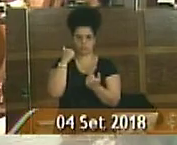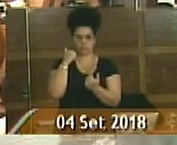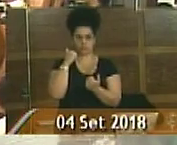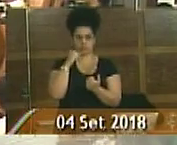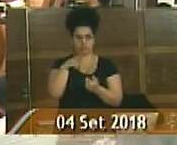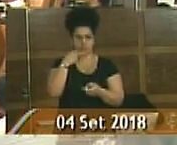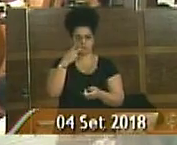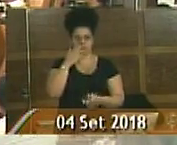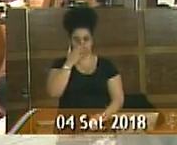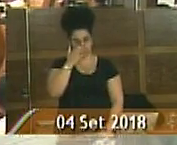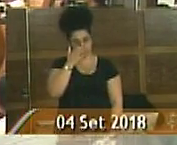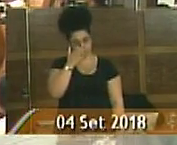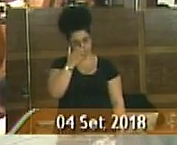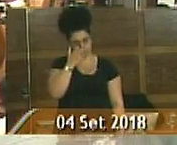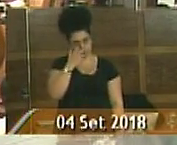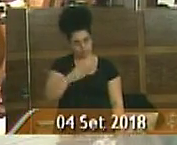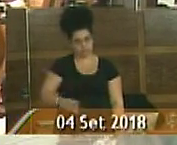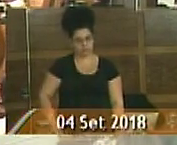tribuna.